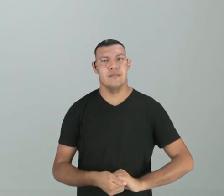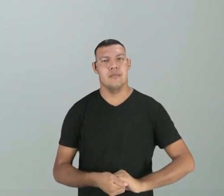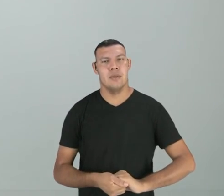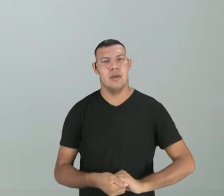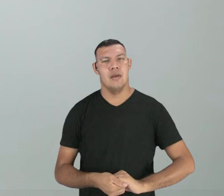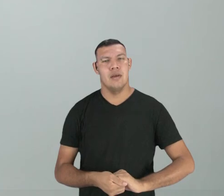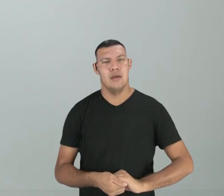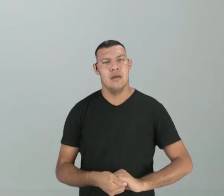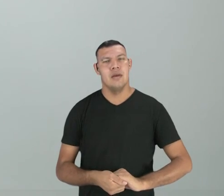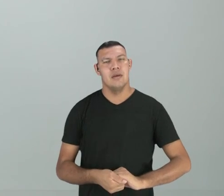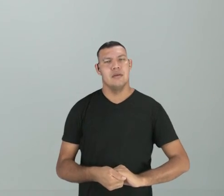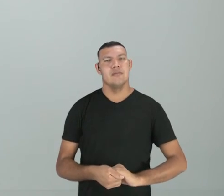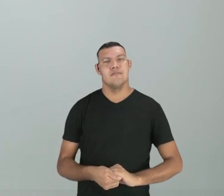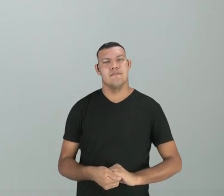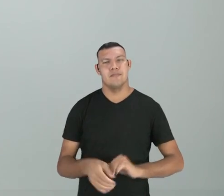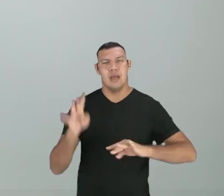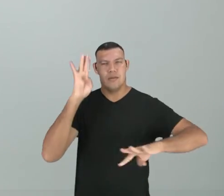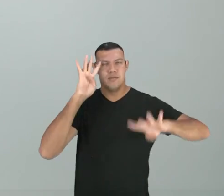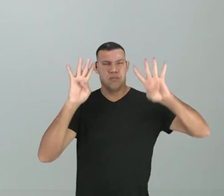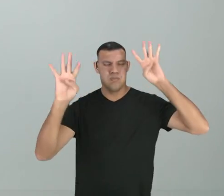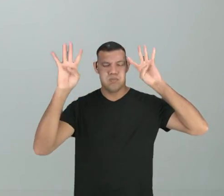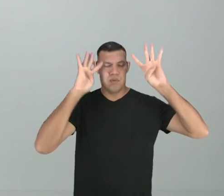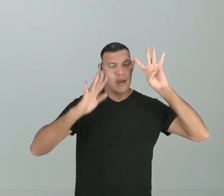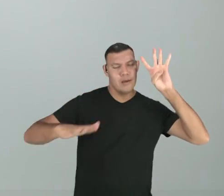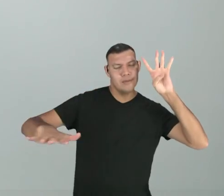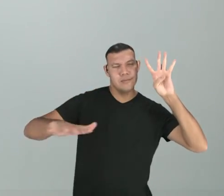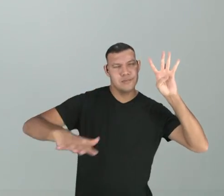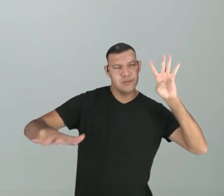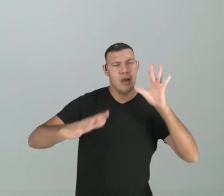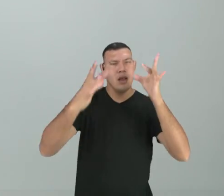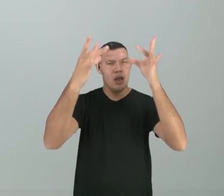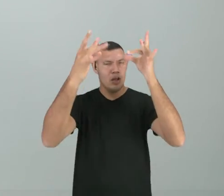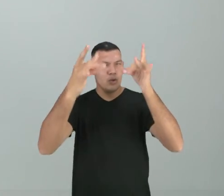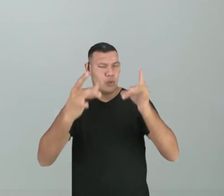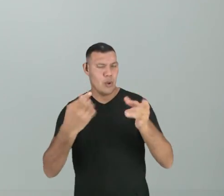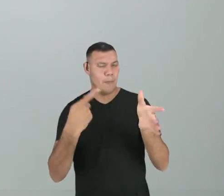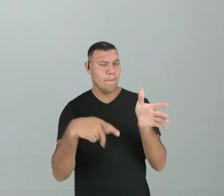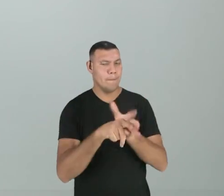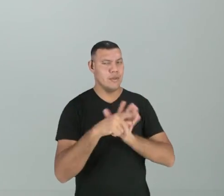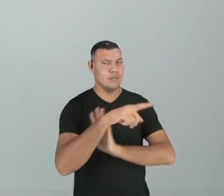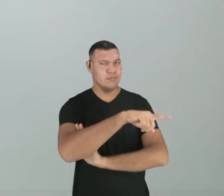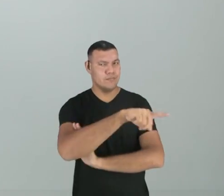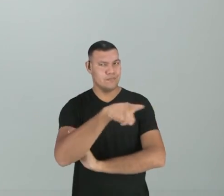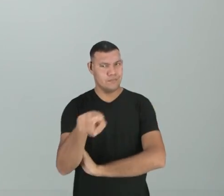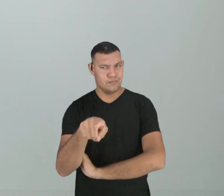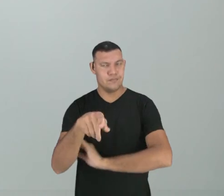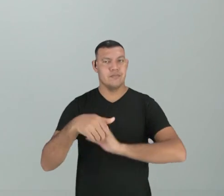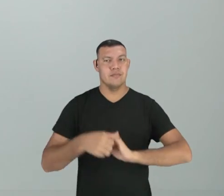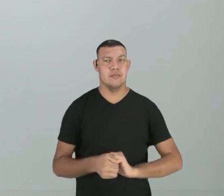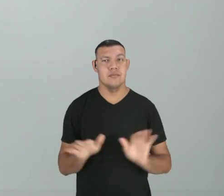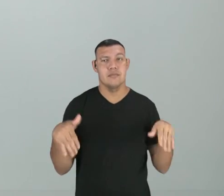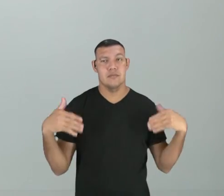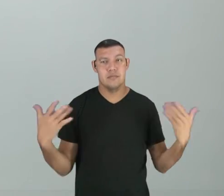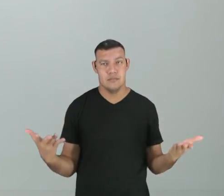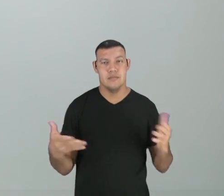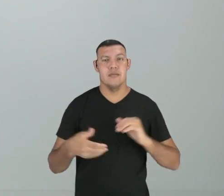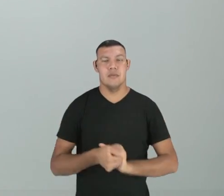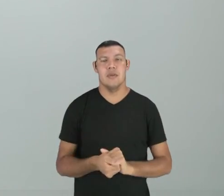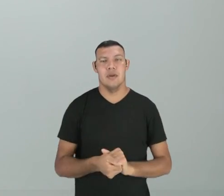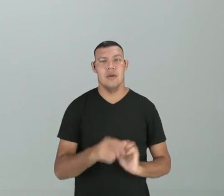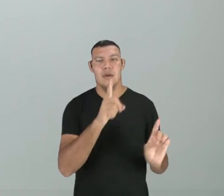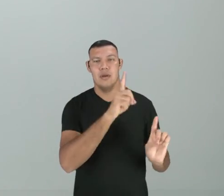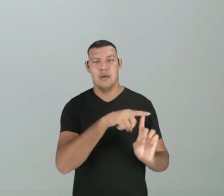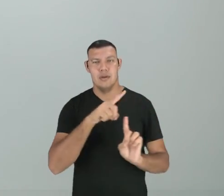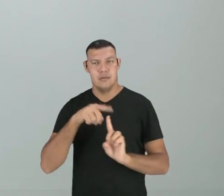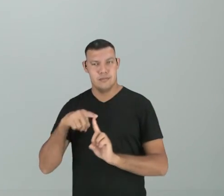todo o cenário da descrição da crônica de vocês, de tudo. Então, esses são os tipos que